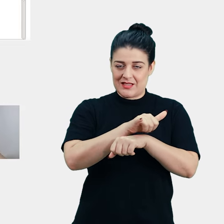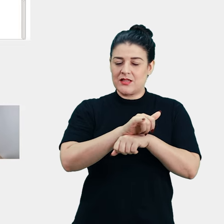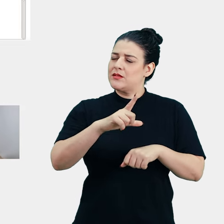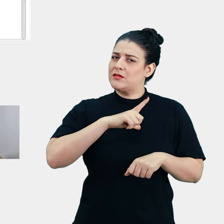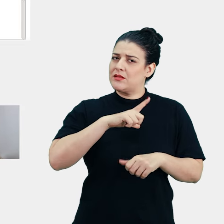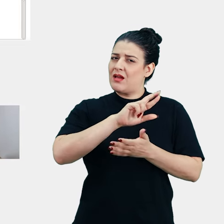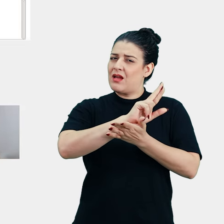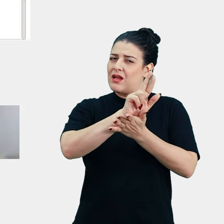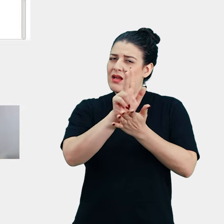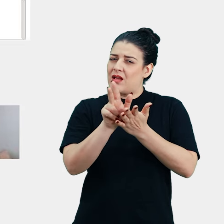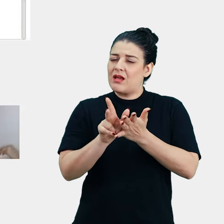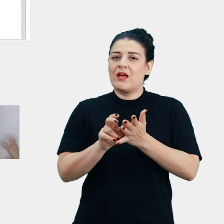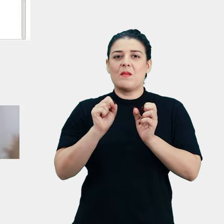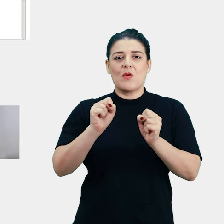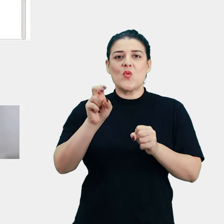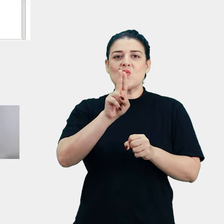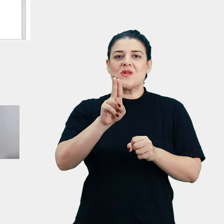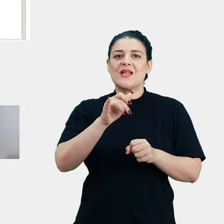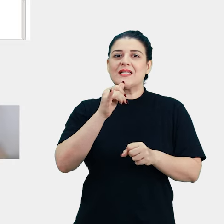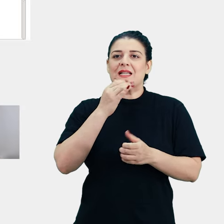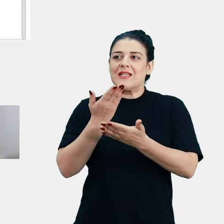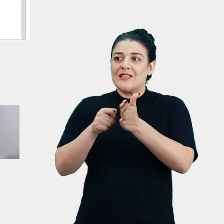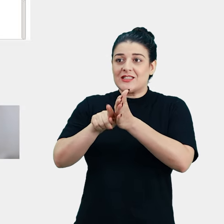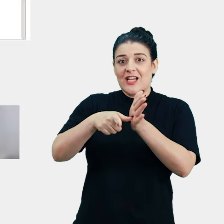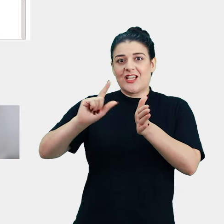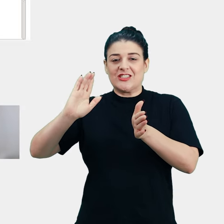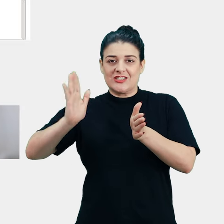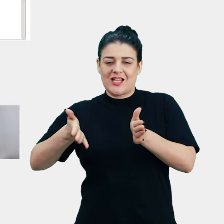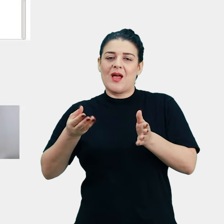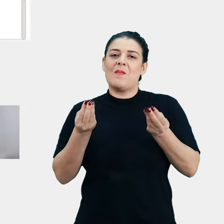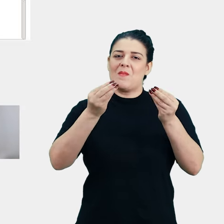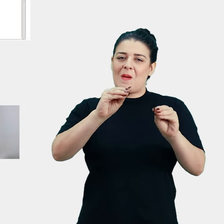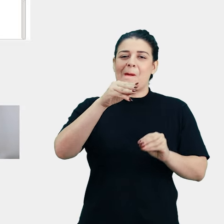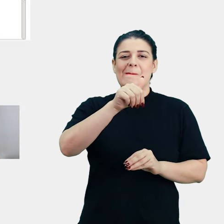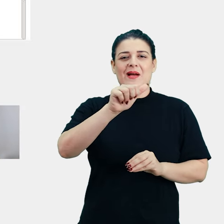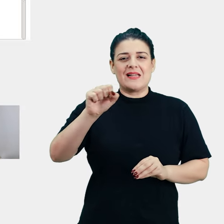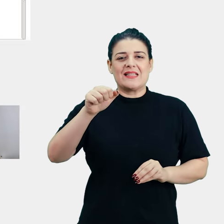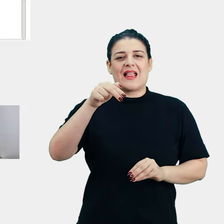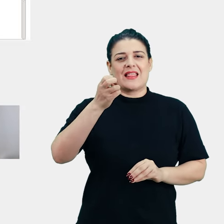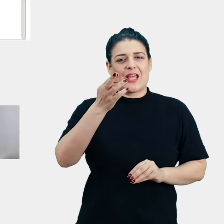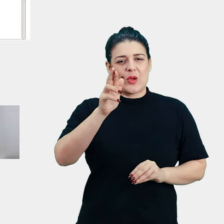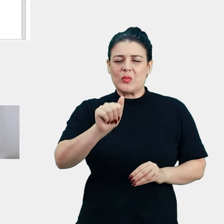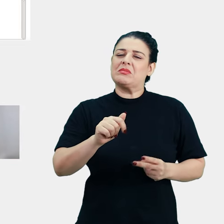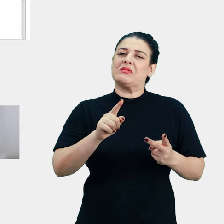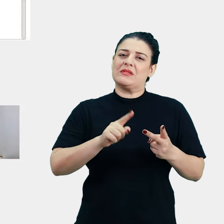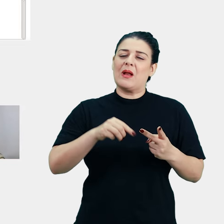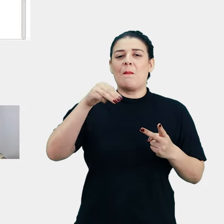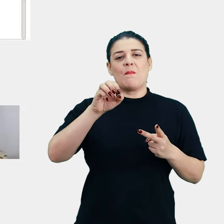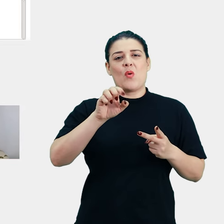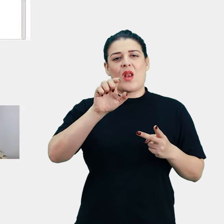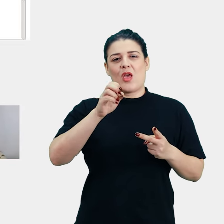diferentes bibliotecas, tá? Inserindo massa neutra, fórmula molecular, tá? Você consegue